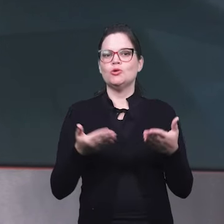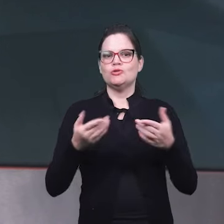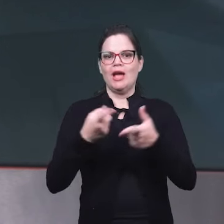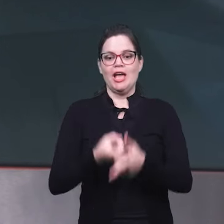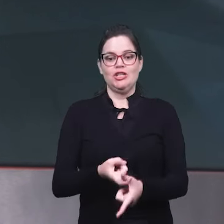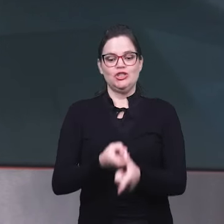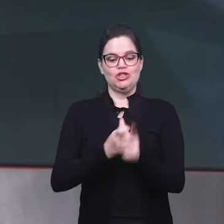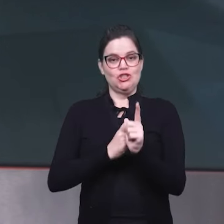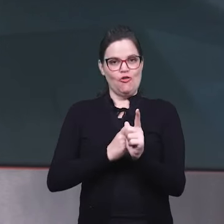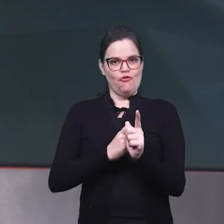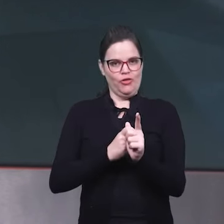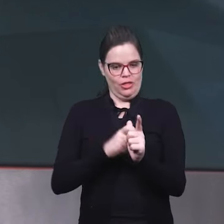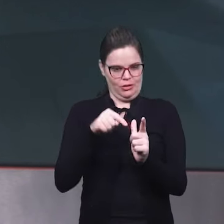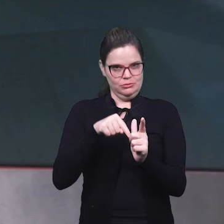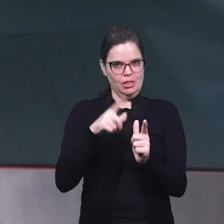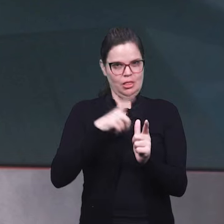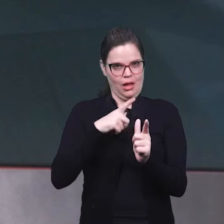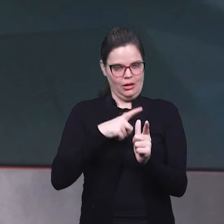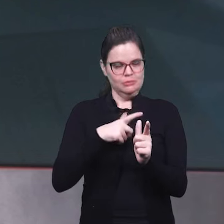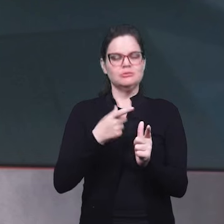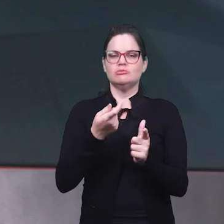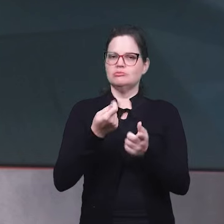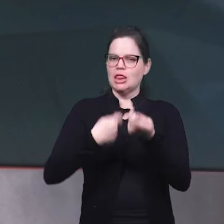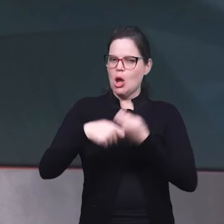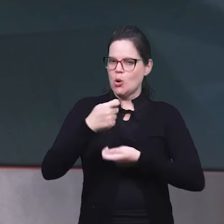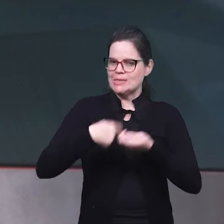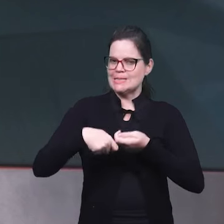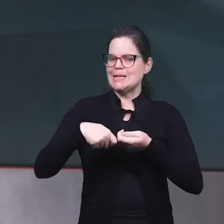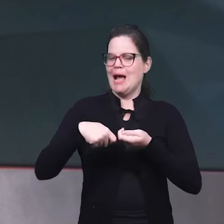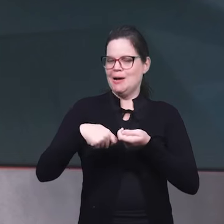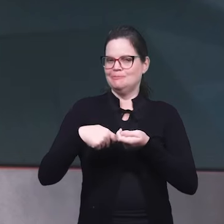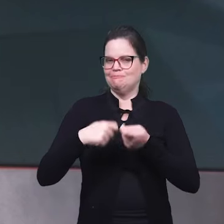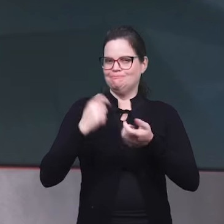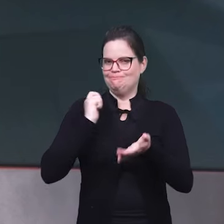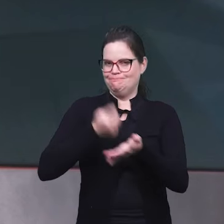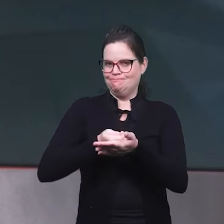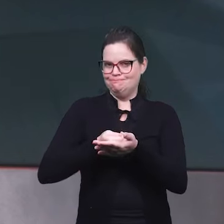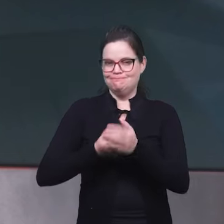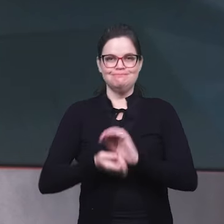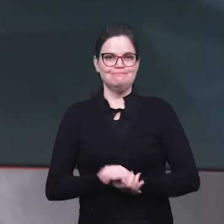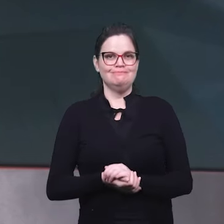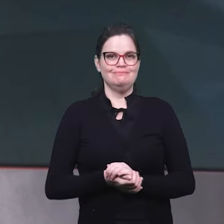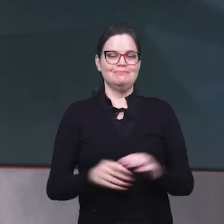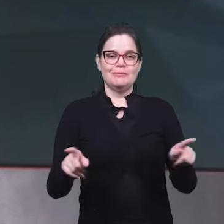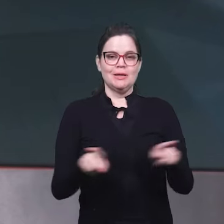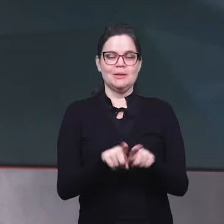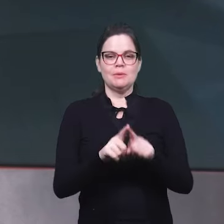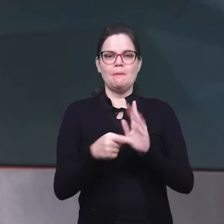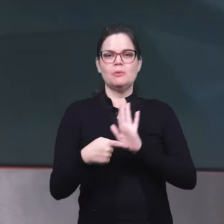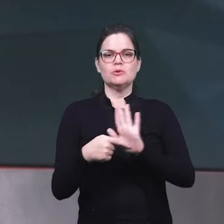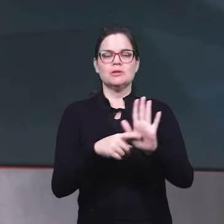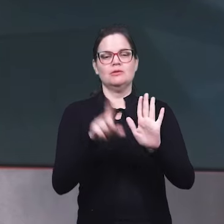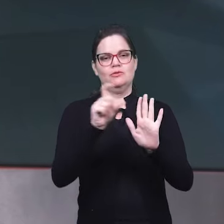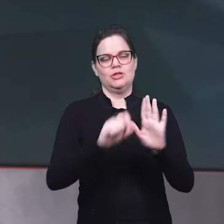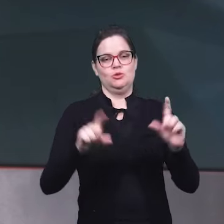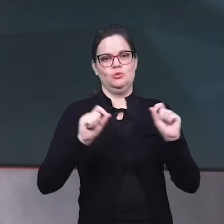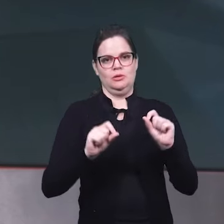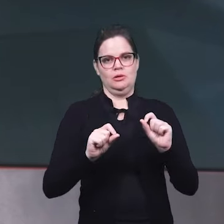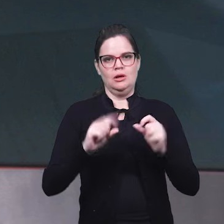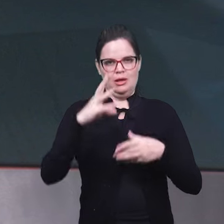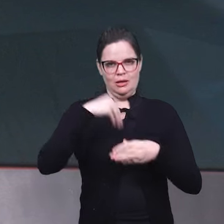negociação relacionado a dívidas. Dizer a você que além do YouTube,